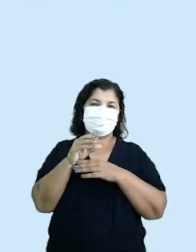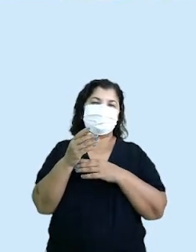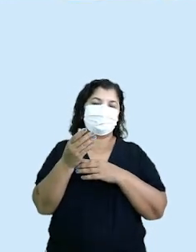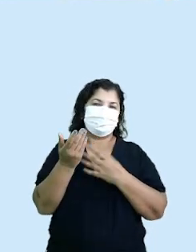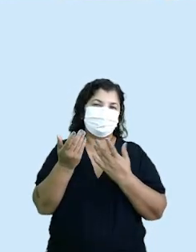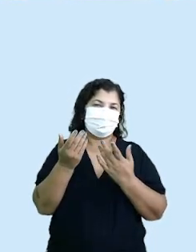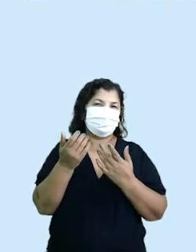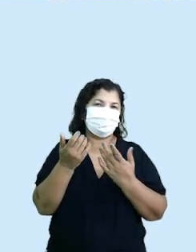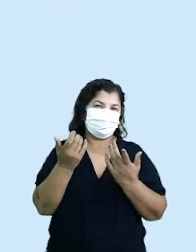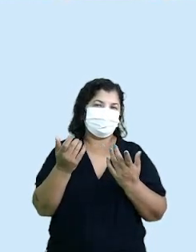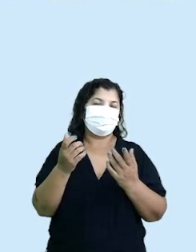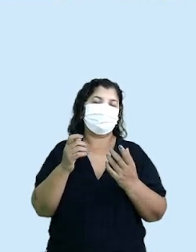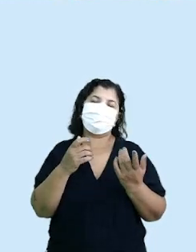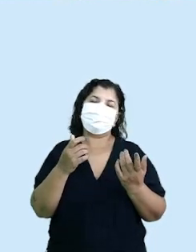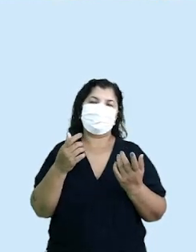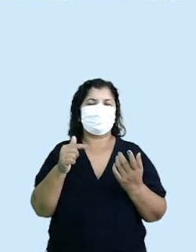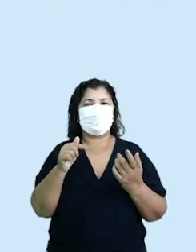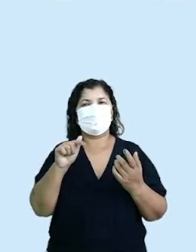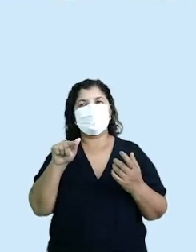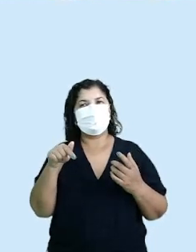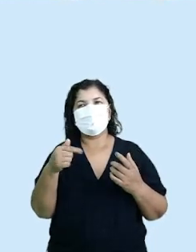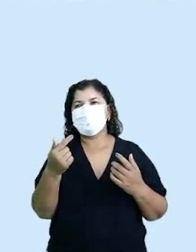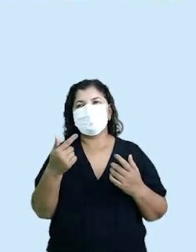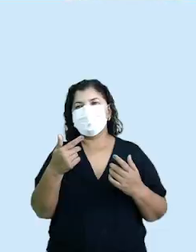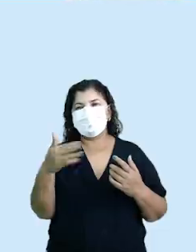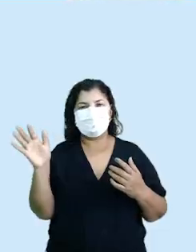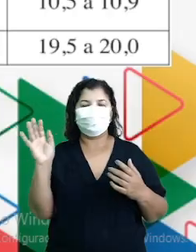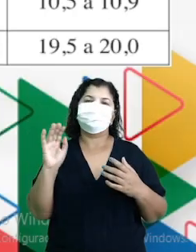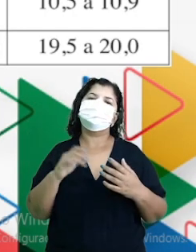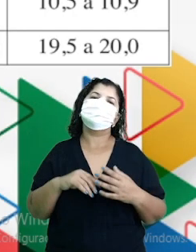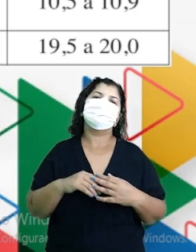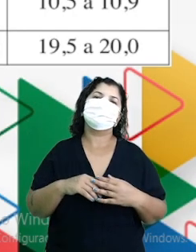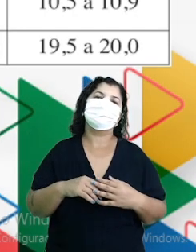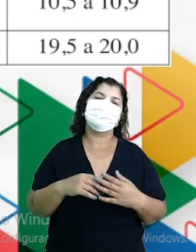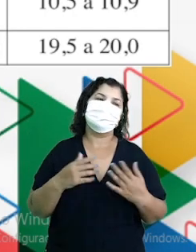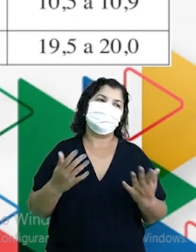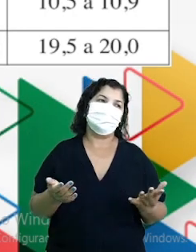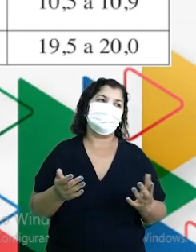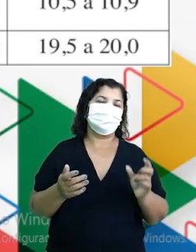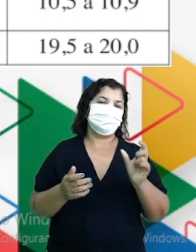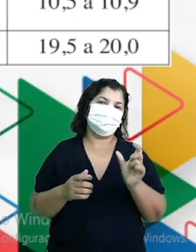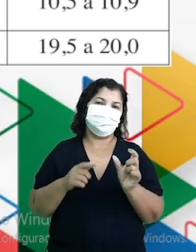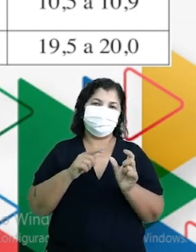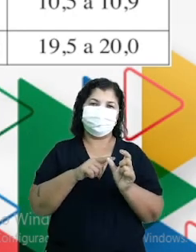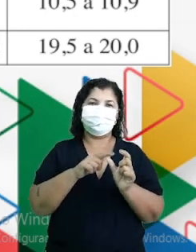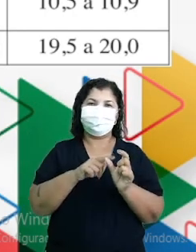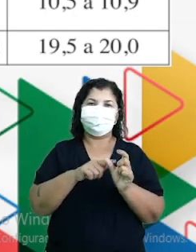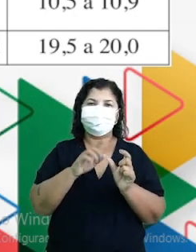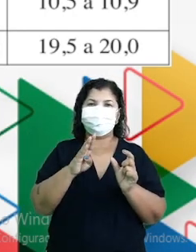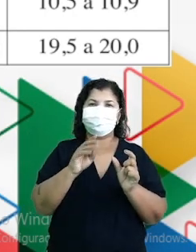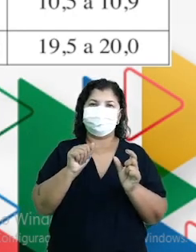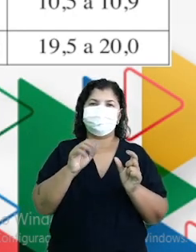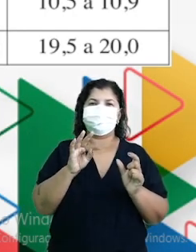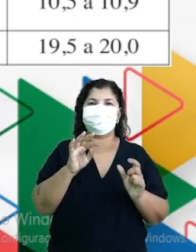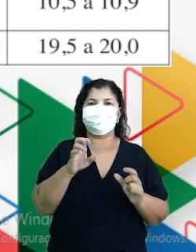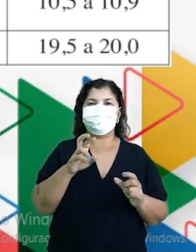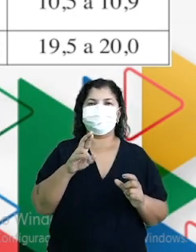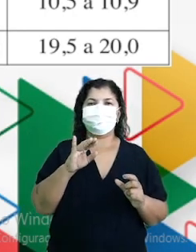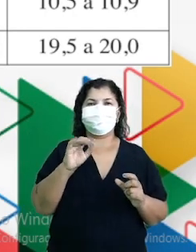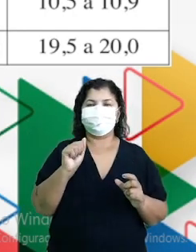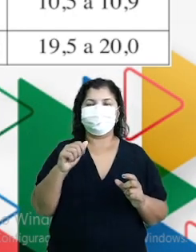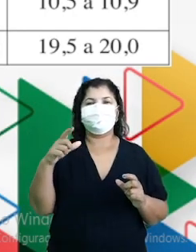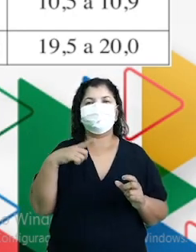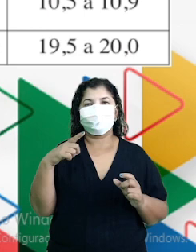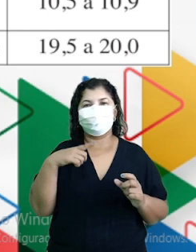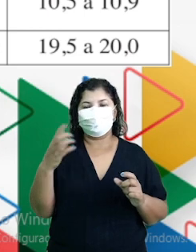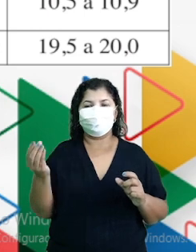7,8 e assim por diante. Aí ele diz, considere que uma bateria é construída pela